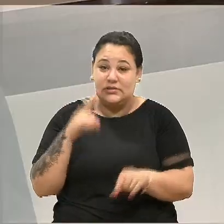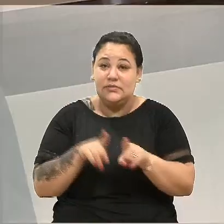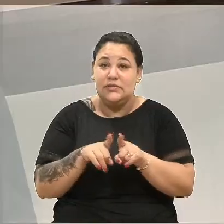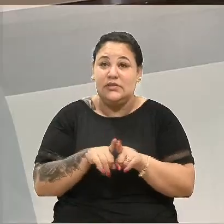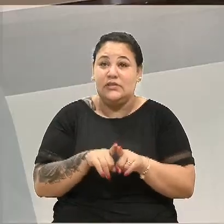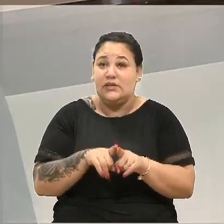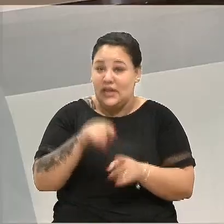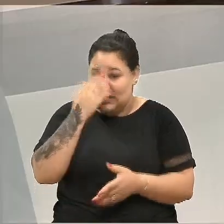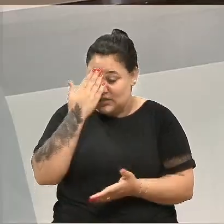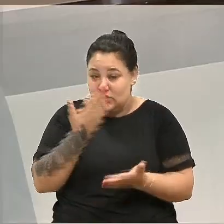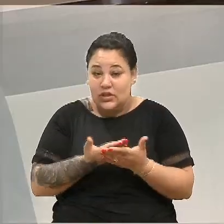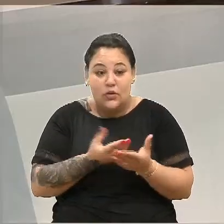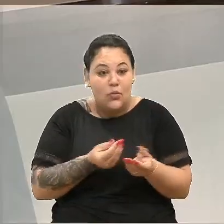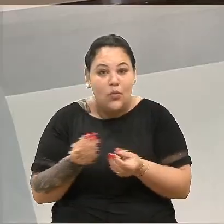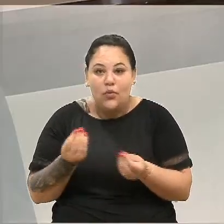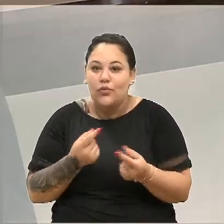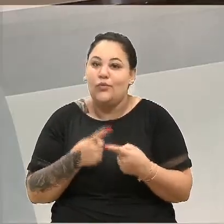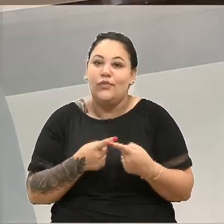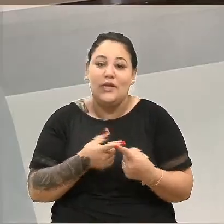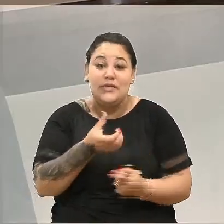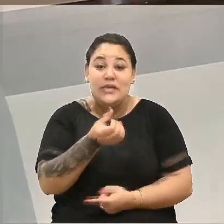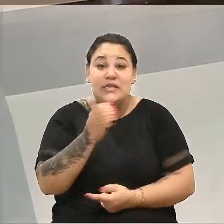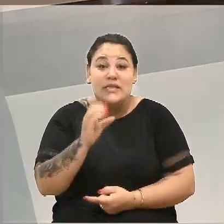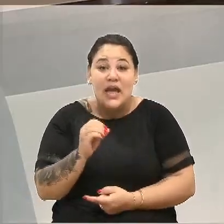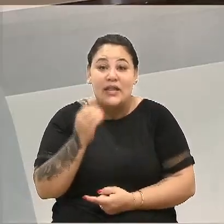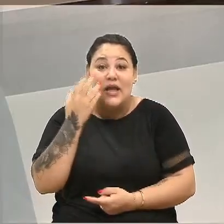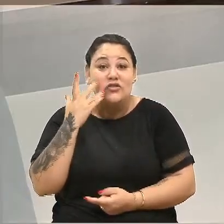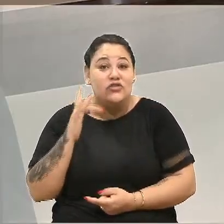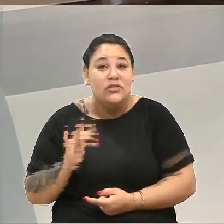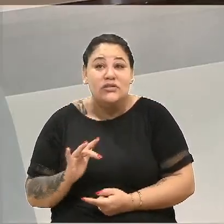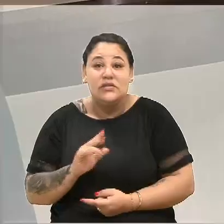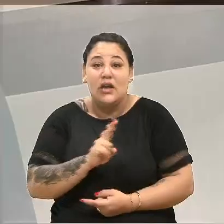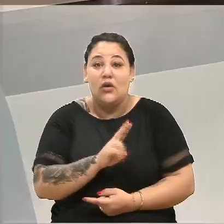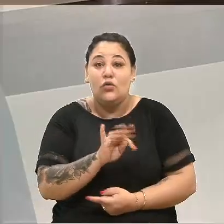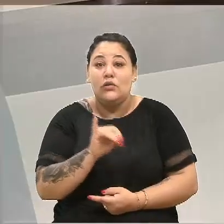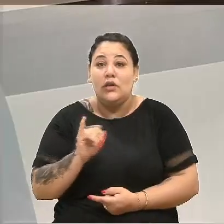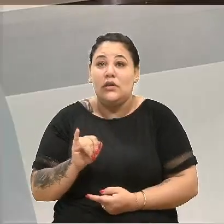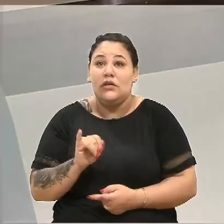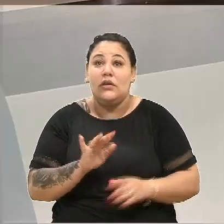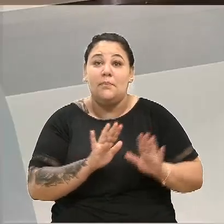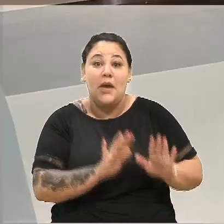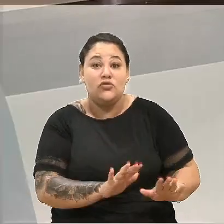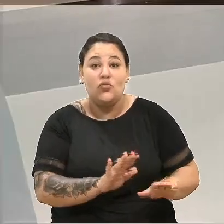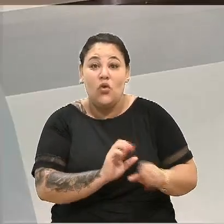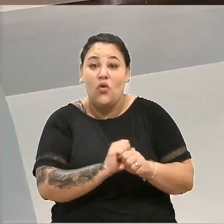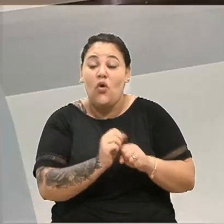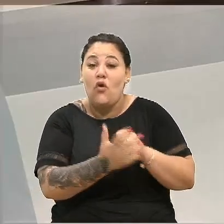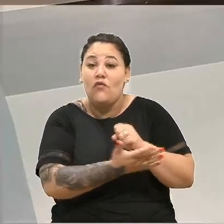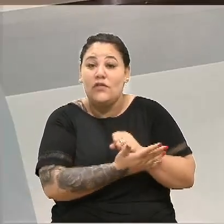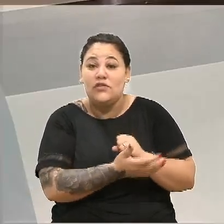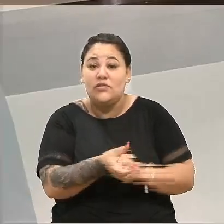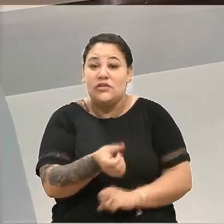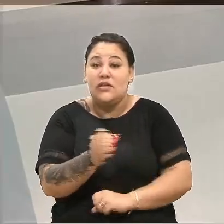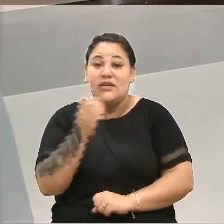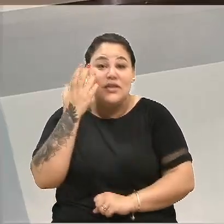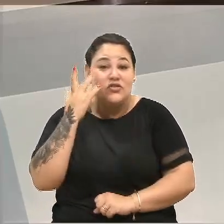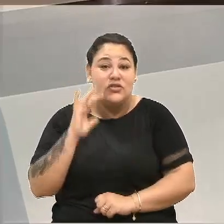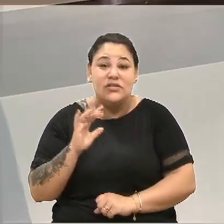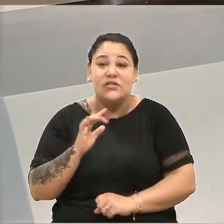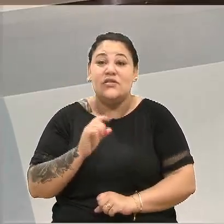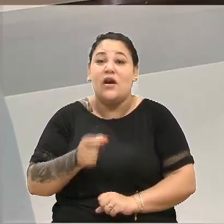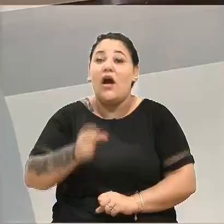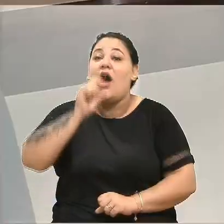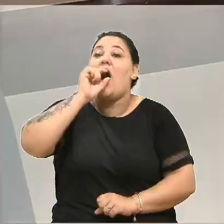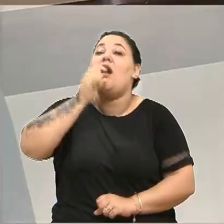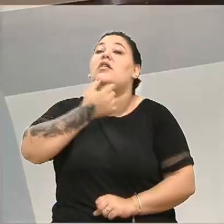confiante, depois de 60 dias na UTI, baixou por Covid. Ficou mais de 60 dias entubado e agora tive a